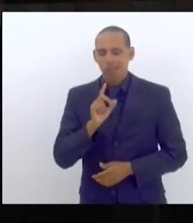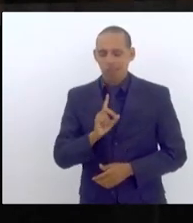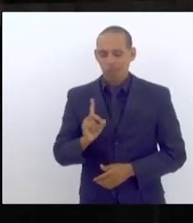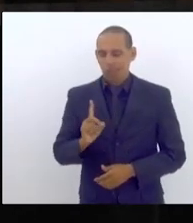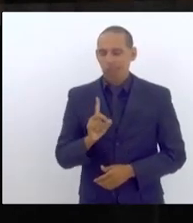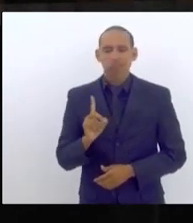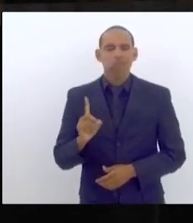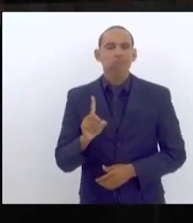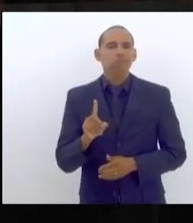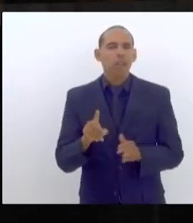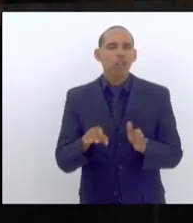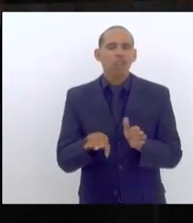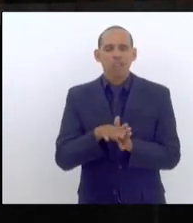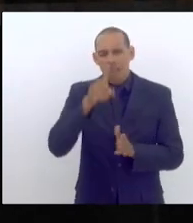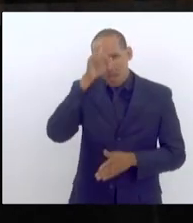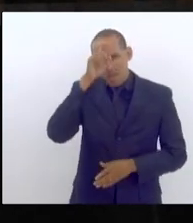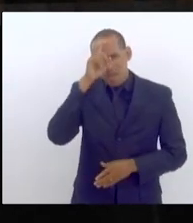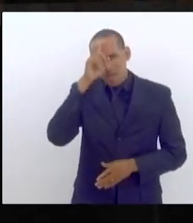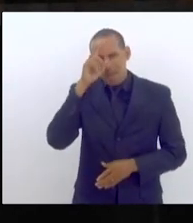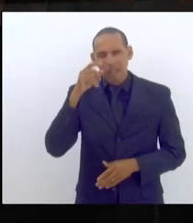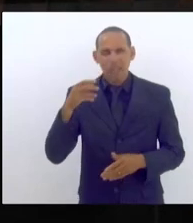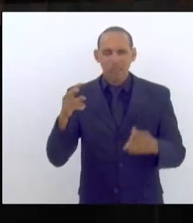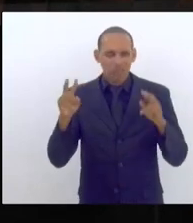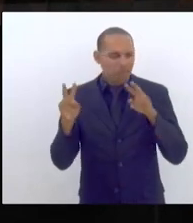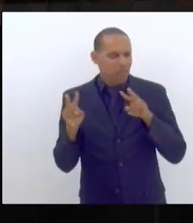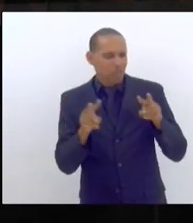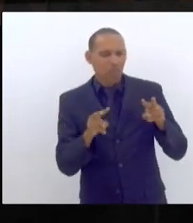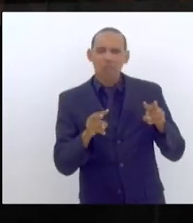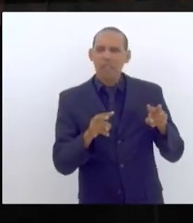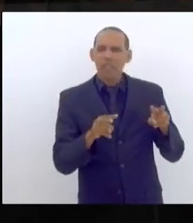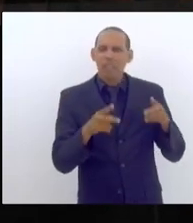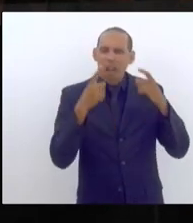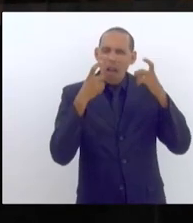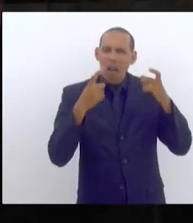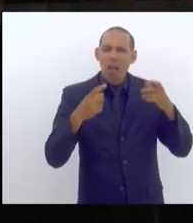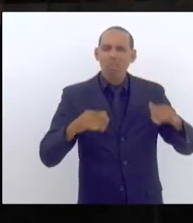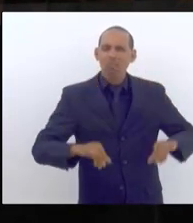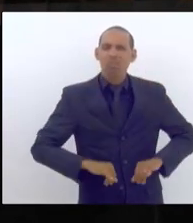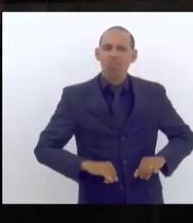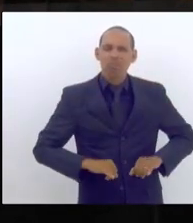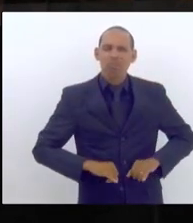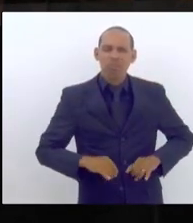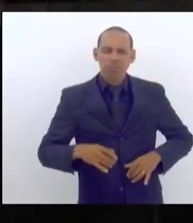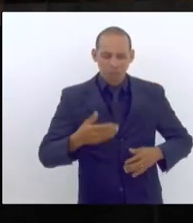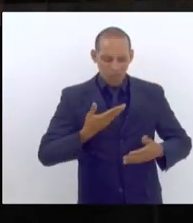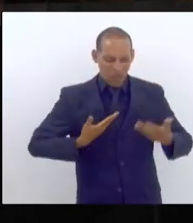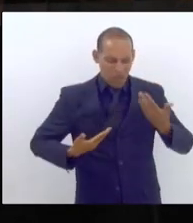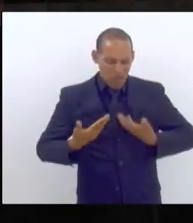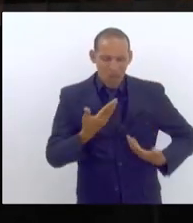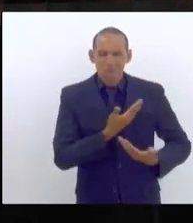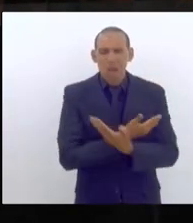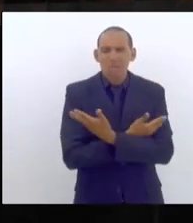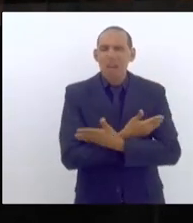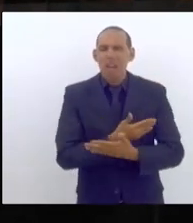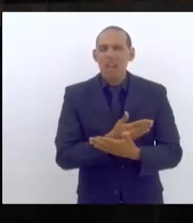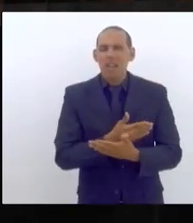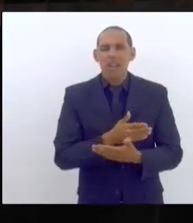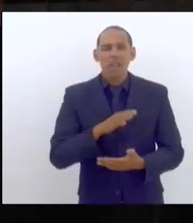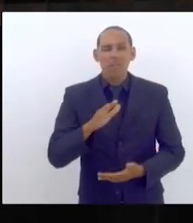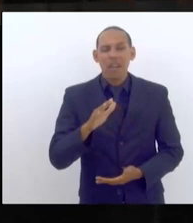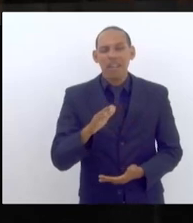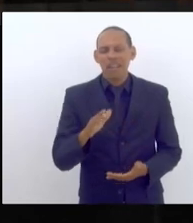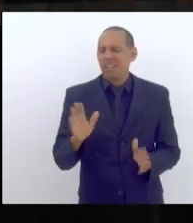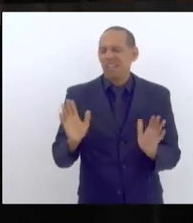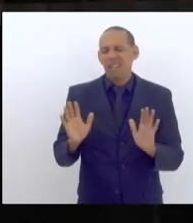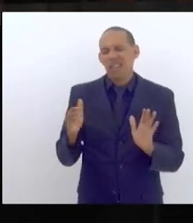num centro de saúde, toda machucada, visivelmente produto de violência, mas, por pressão, por pena, fala, não, eu